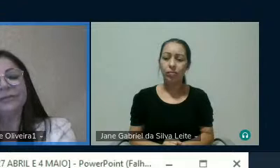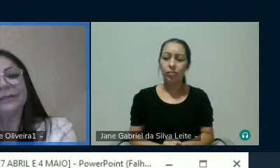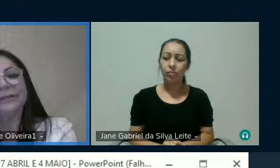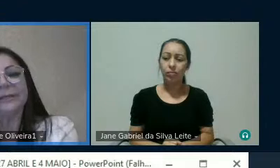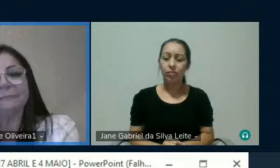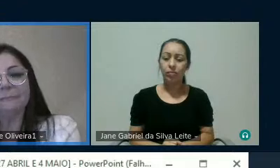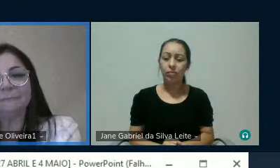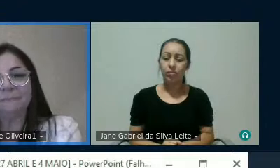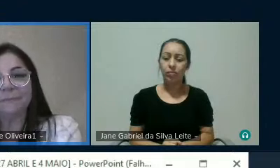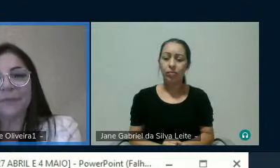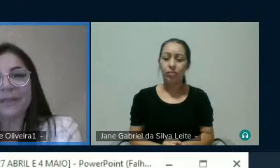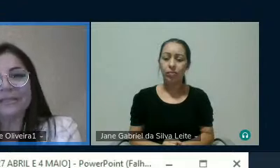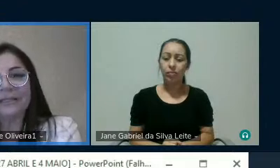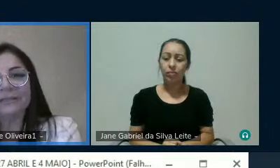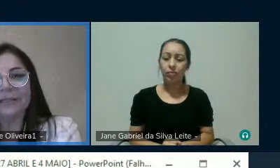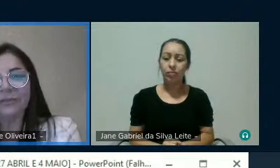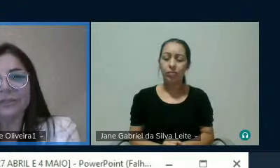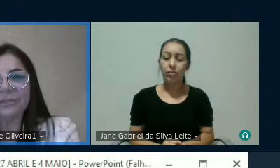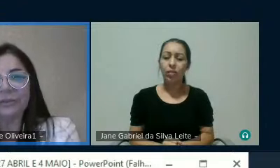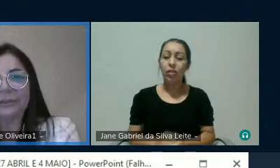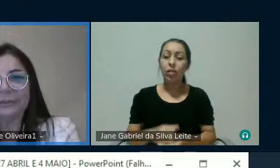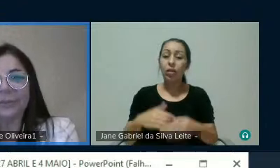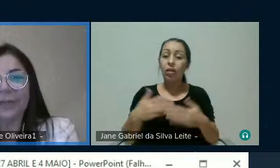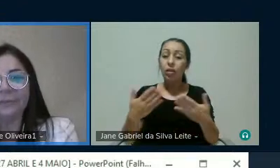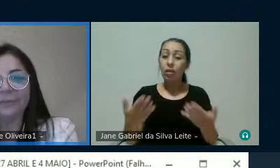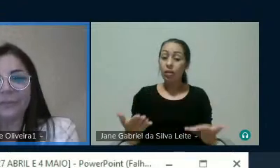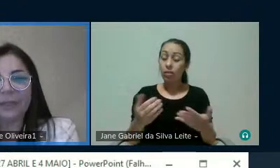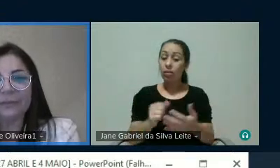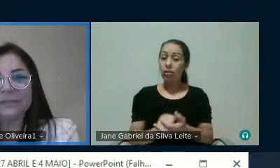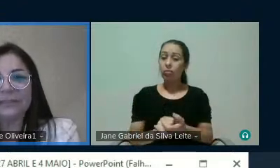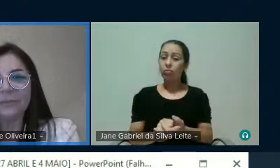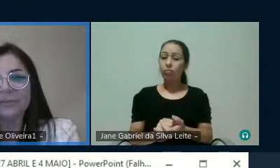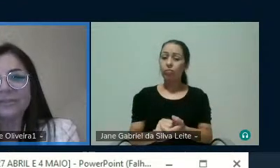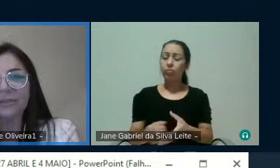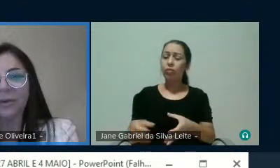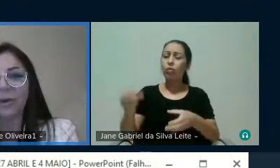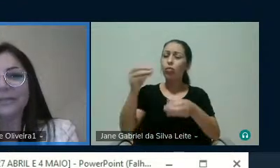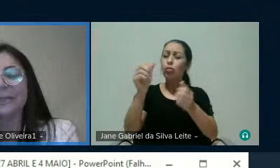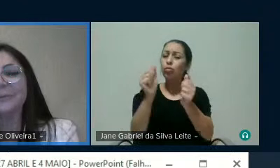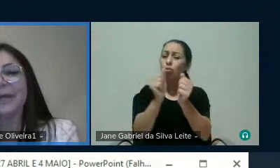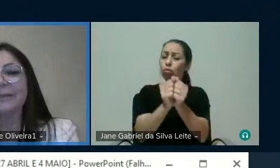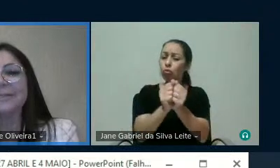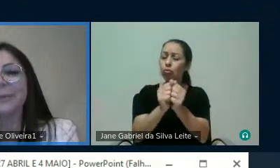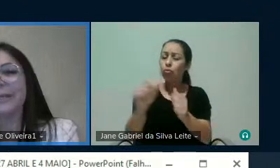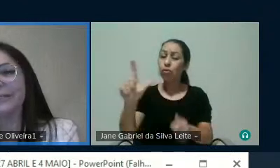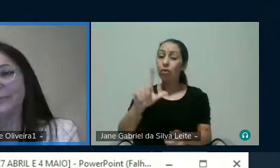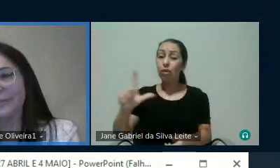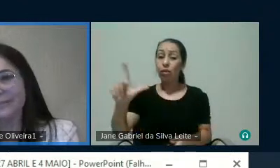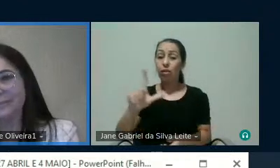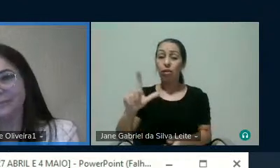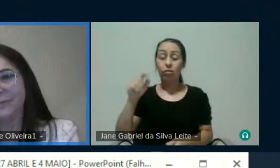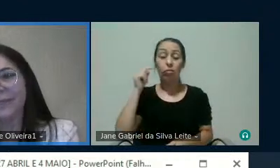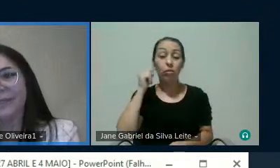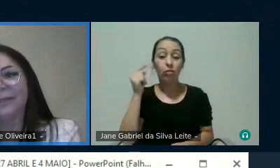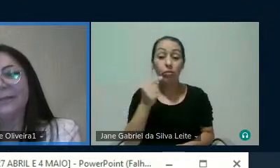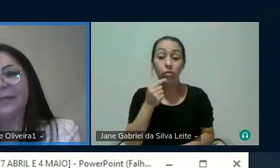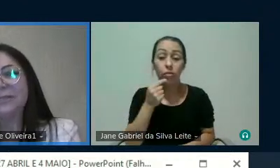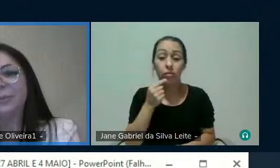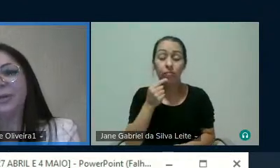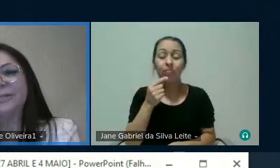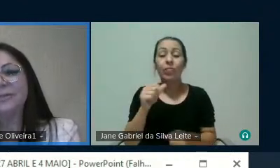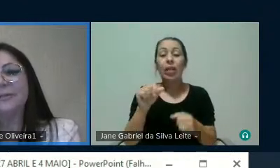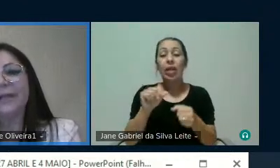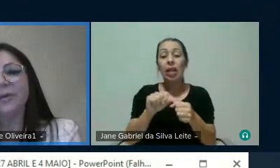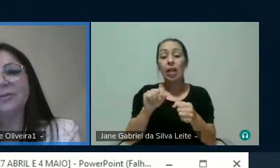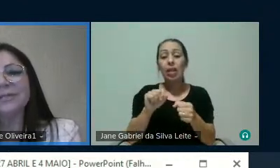Então, dentro dessa literatura surda também, nós temos obras adaptadas para Libras, que